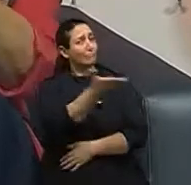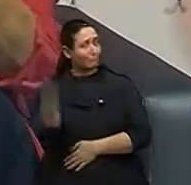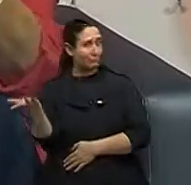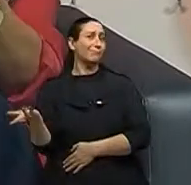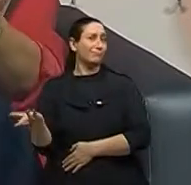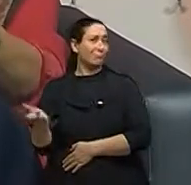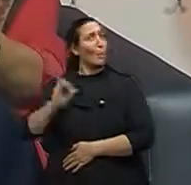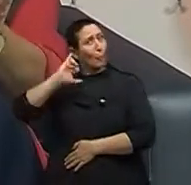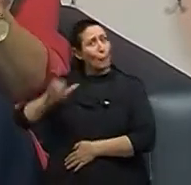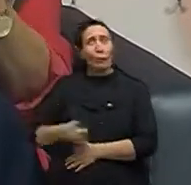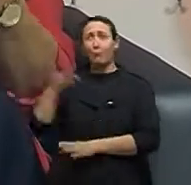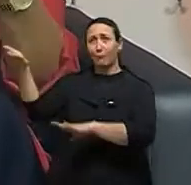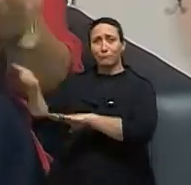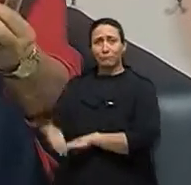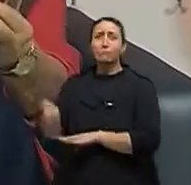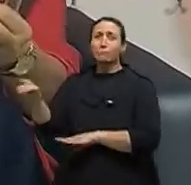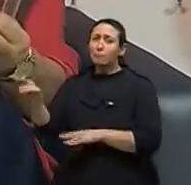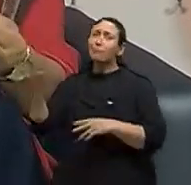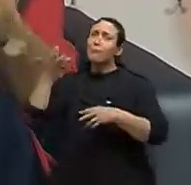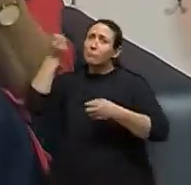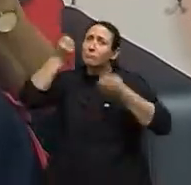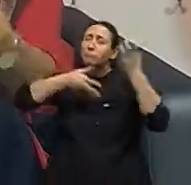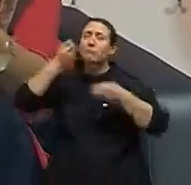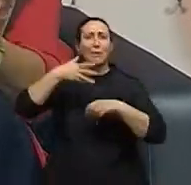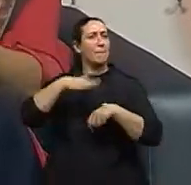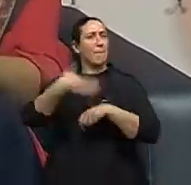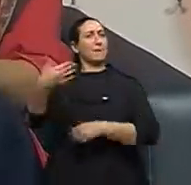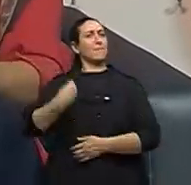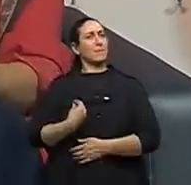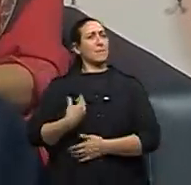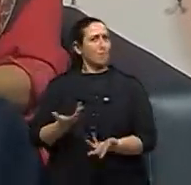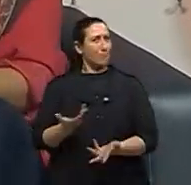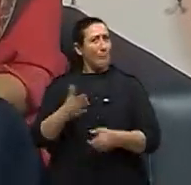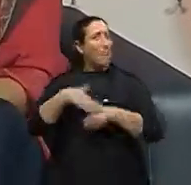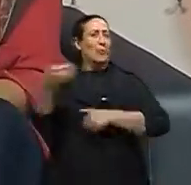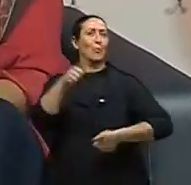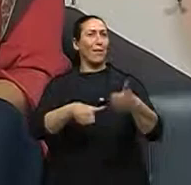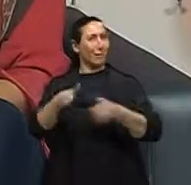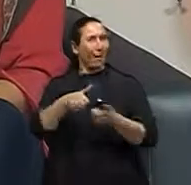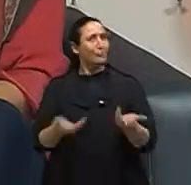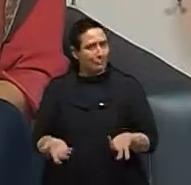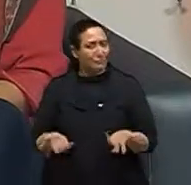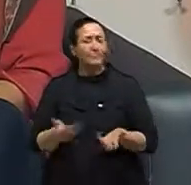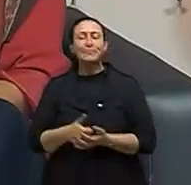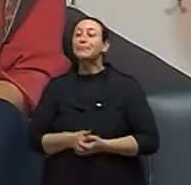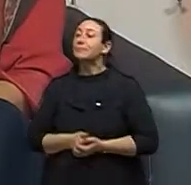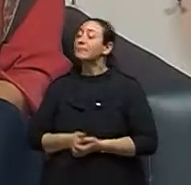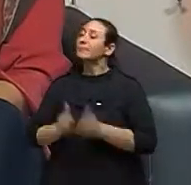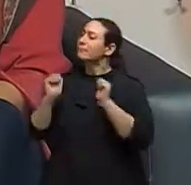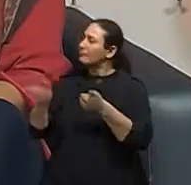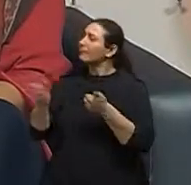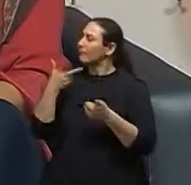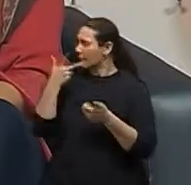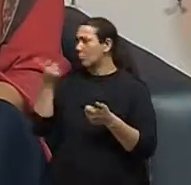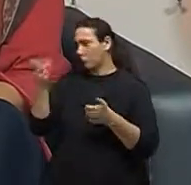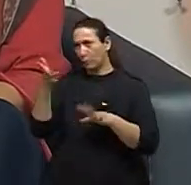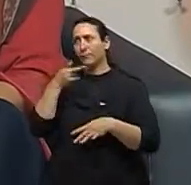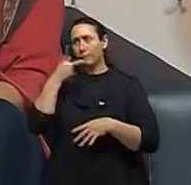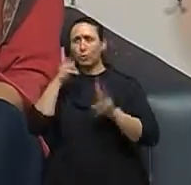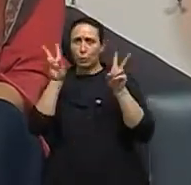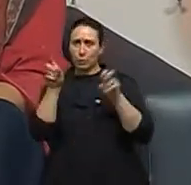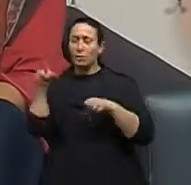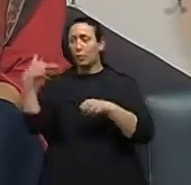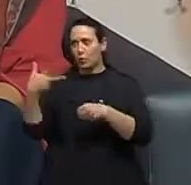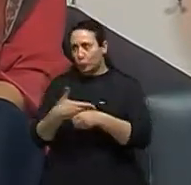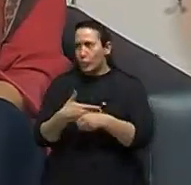esse tempo é dedicado a vocês para ter mais vida com mais qualidade Então vamos lá Doutor a questão da cirurgia Já começamos a falar